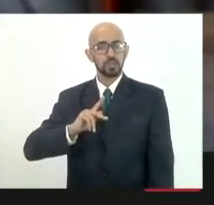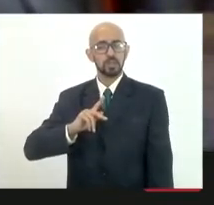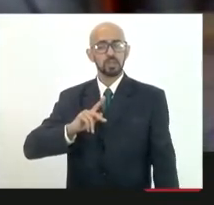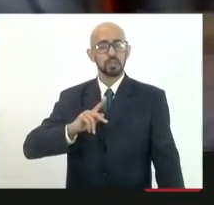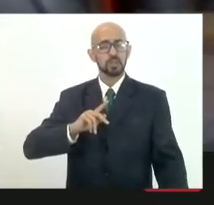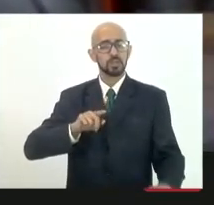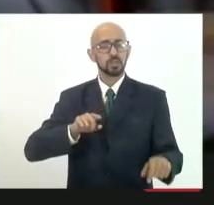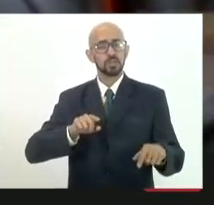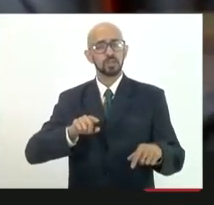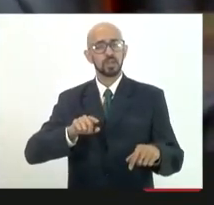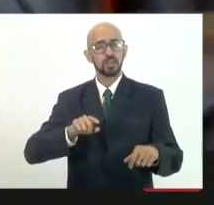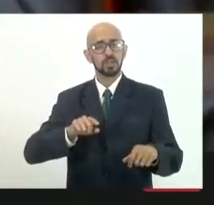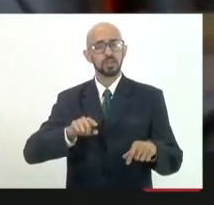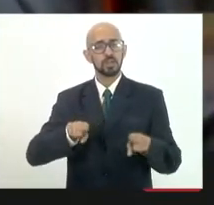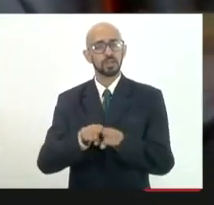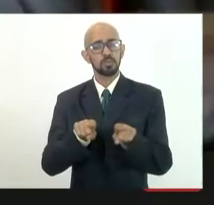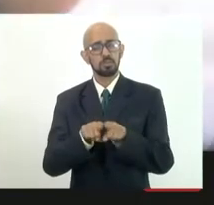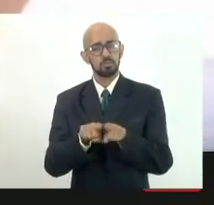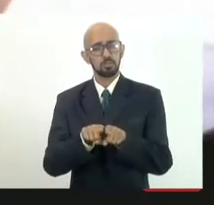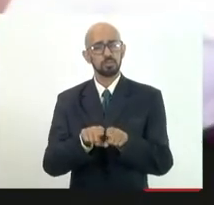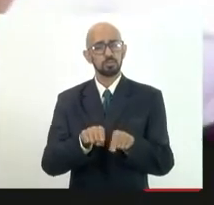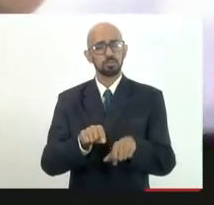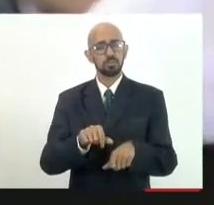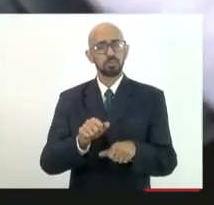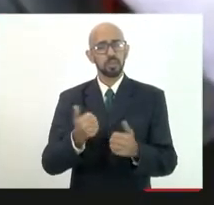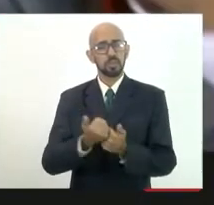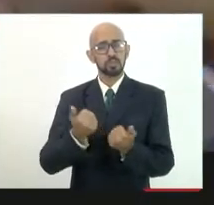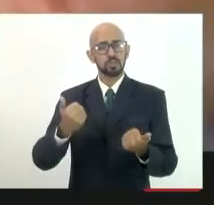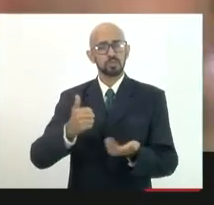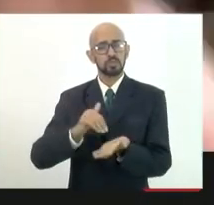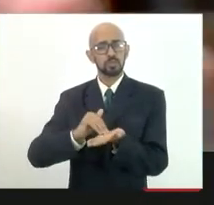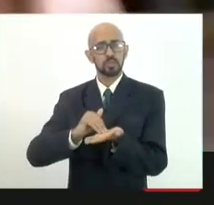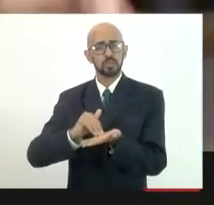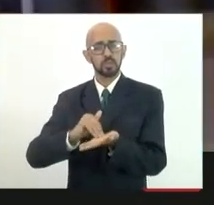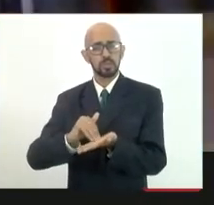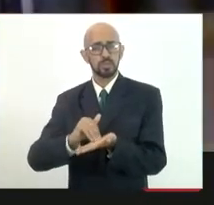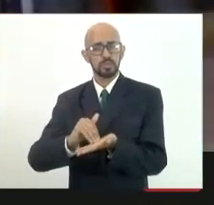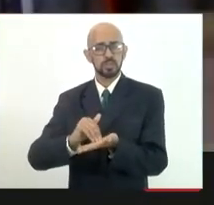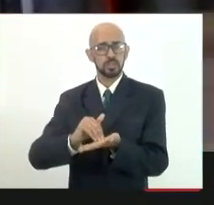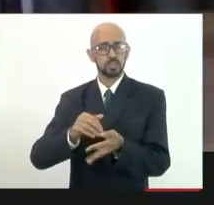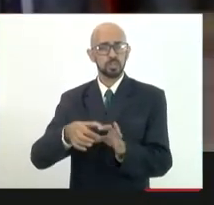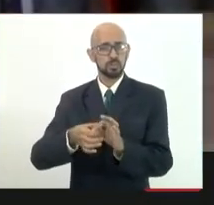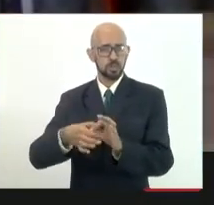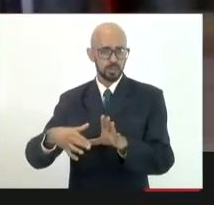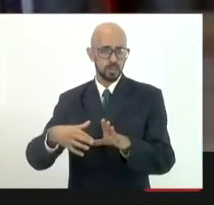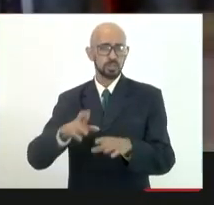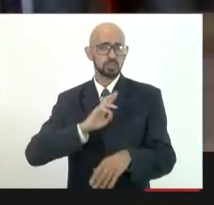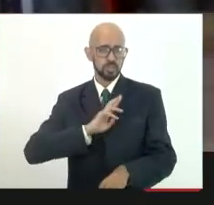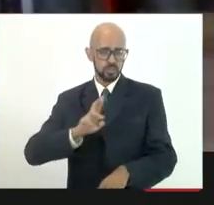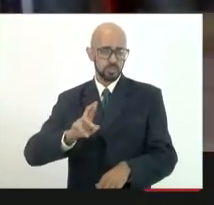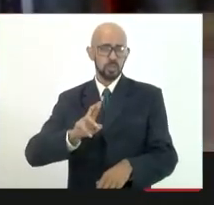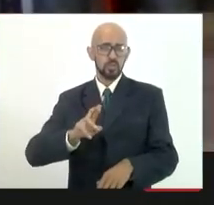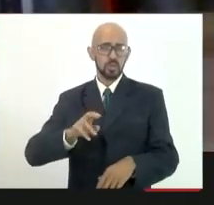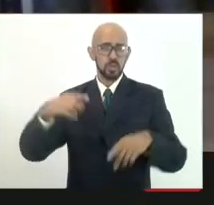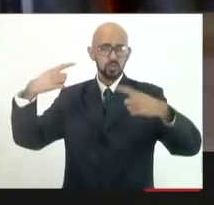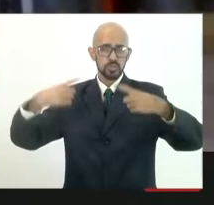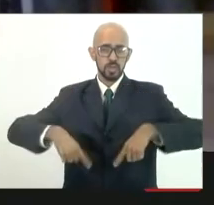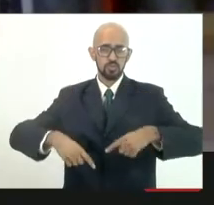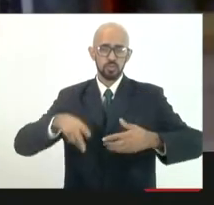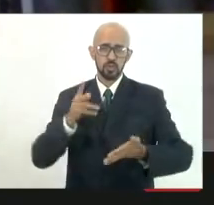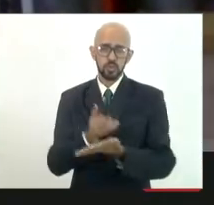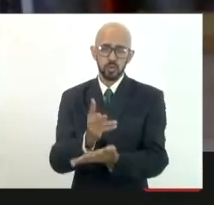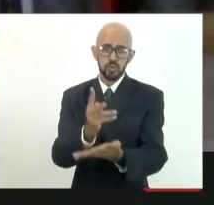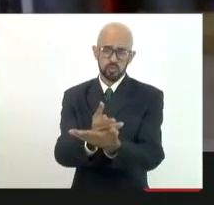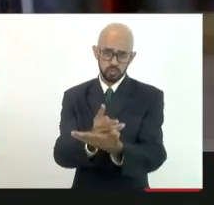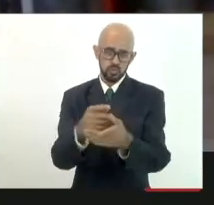a superintendência, né, sobre a questão da liberdade religiosa, e acho que esse desafio continua para a gente, e acho que a